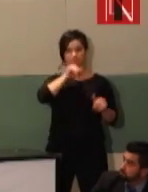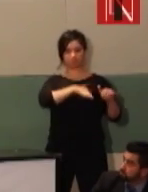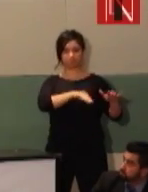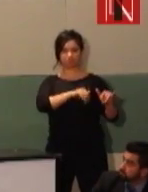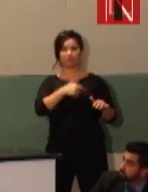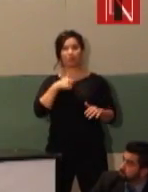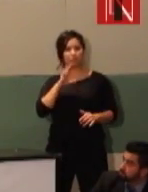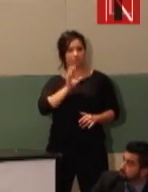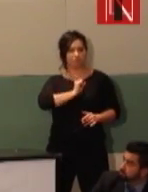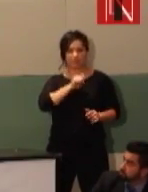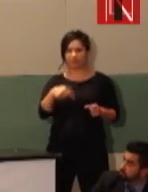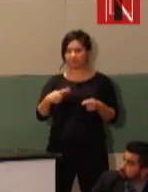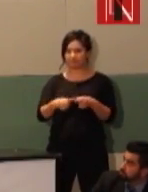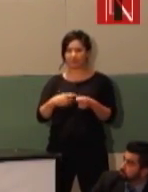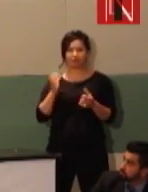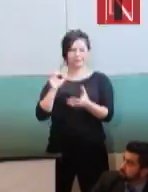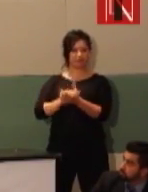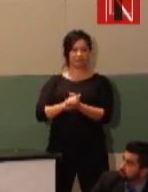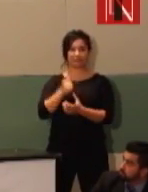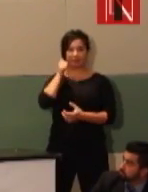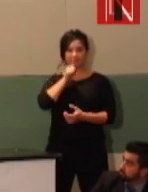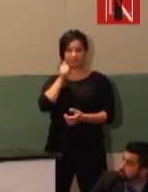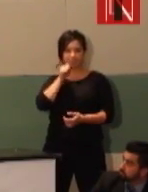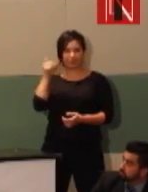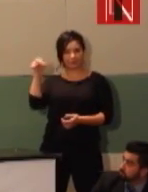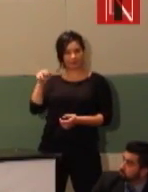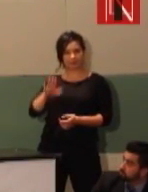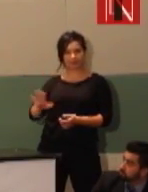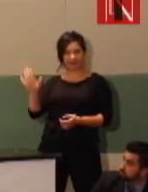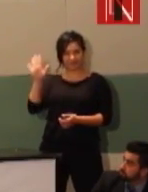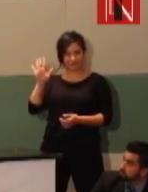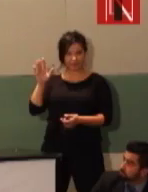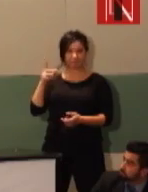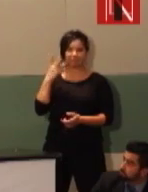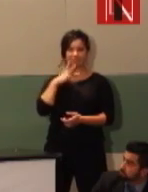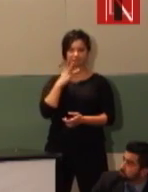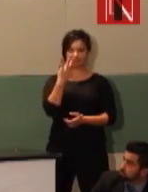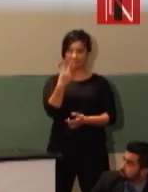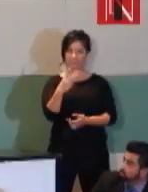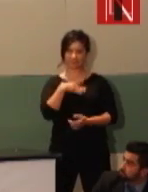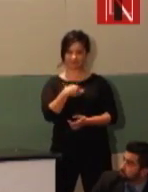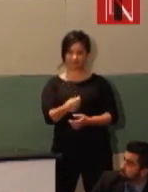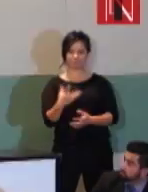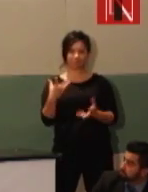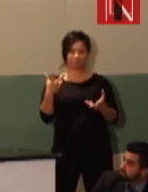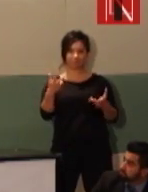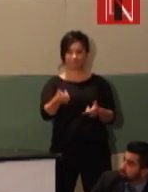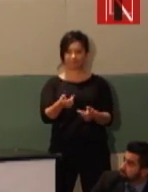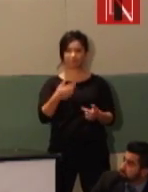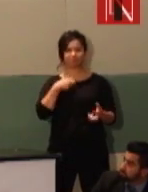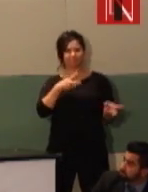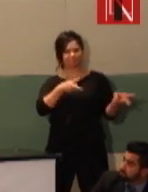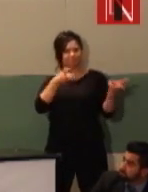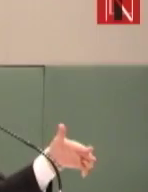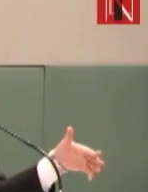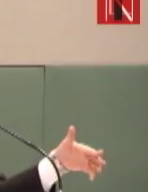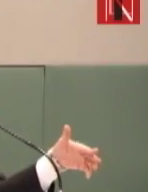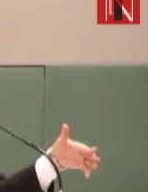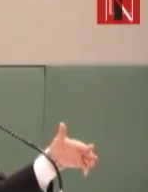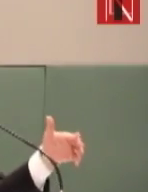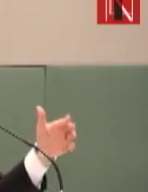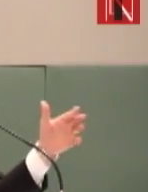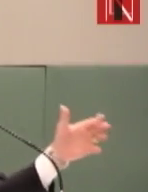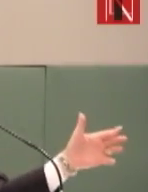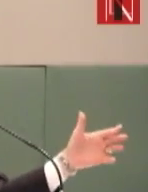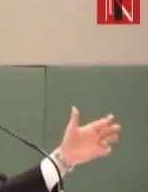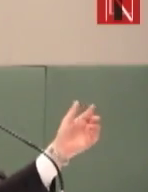com uma nordestina, 3 filhos maravilhosos. E vejo que nós estamos num momento histórico da nossa